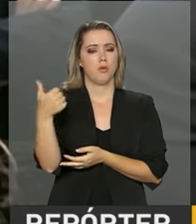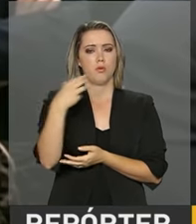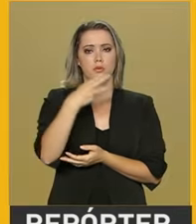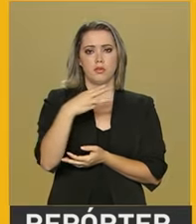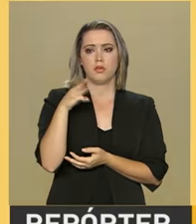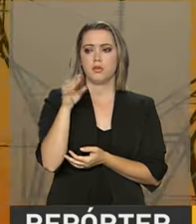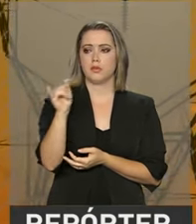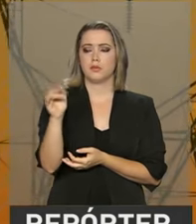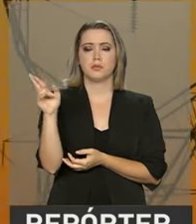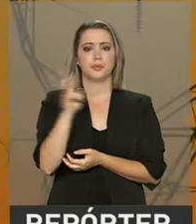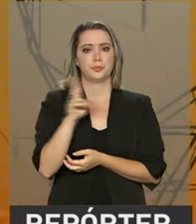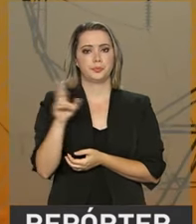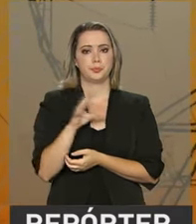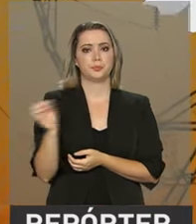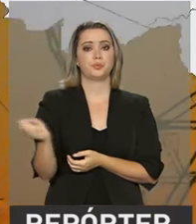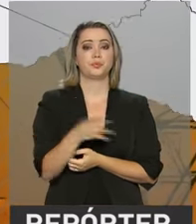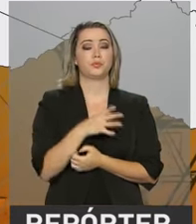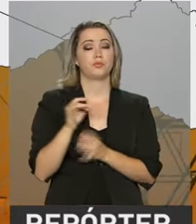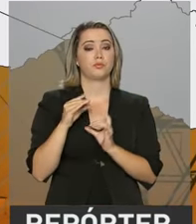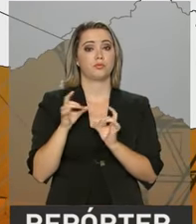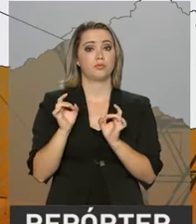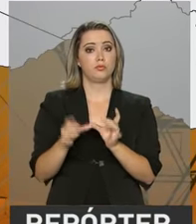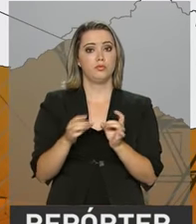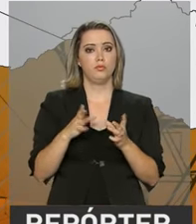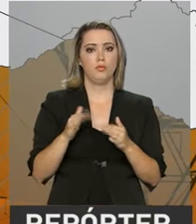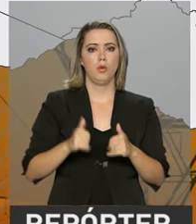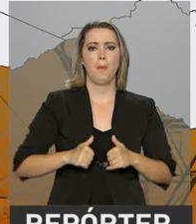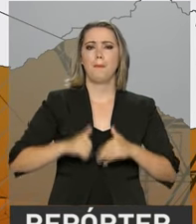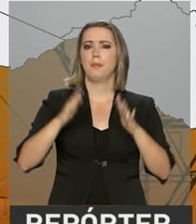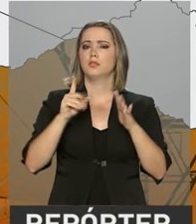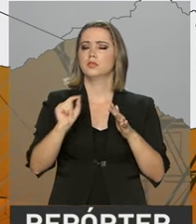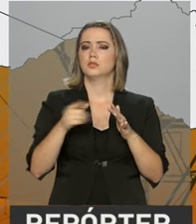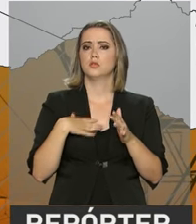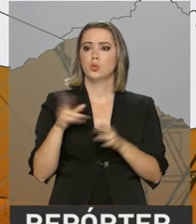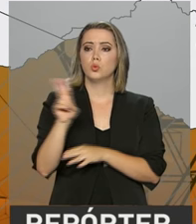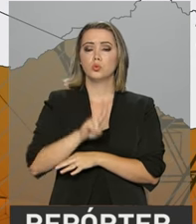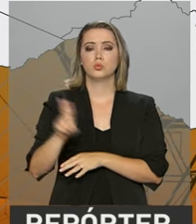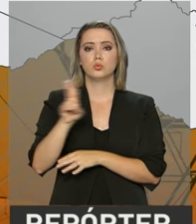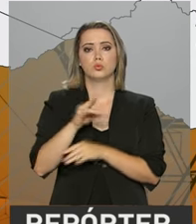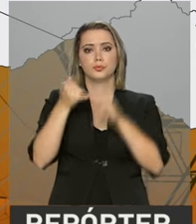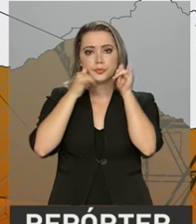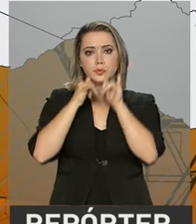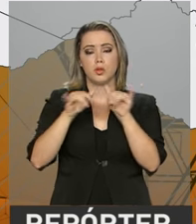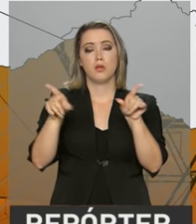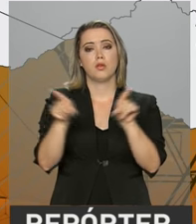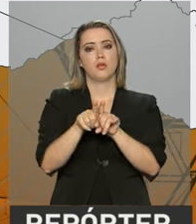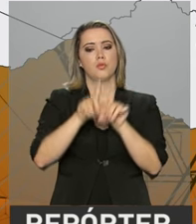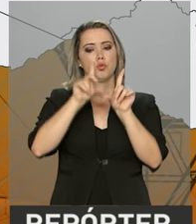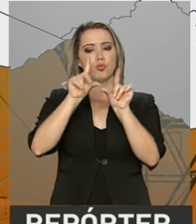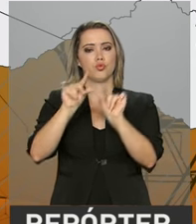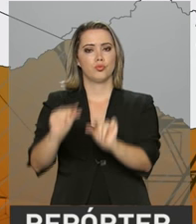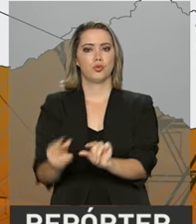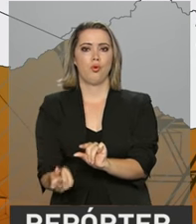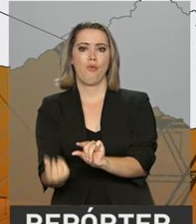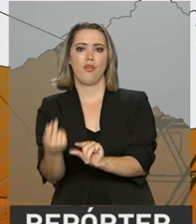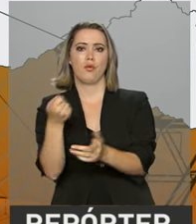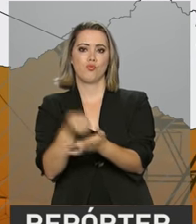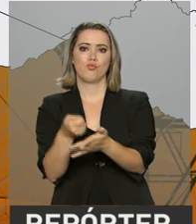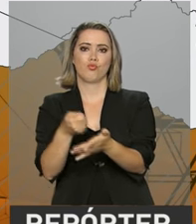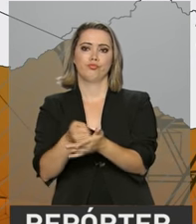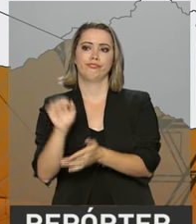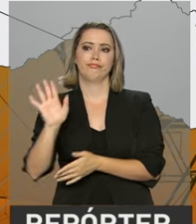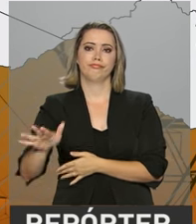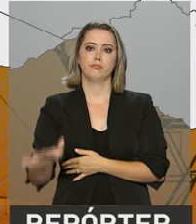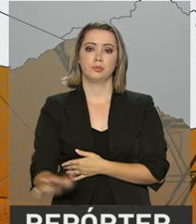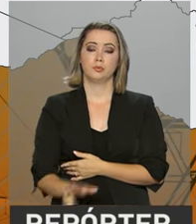reais as novas concessões vão aumentar o fornecimento de energia e reduzir o preço para a população alagoas